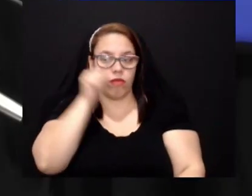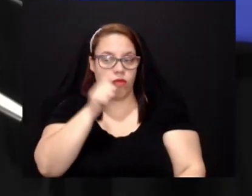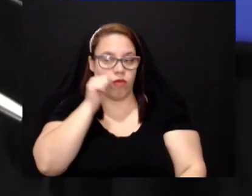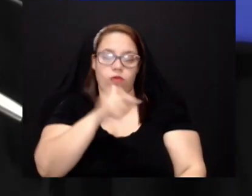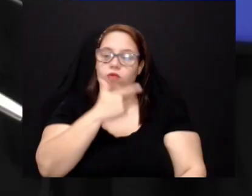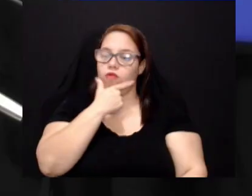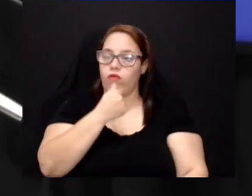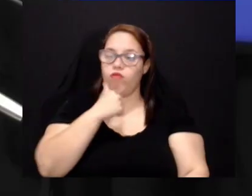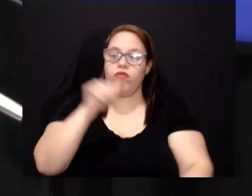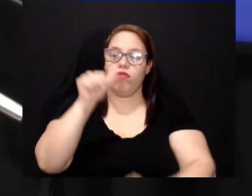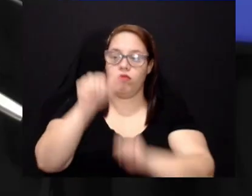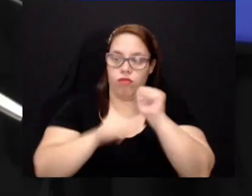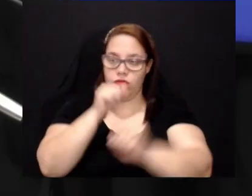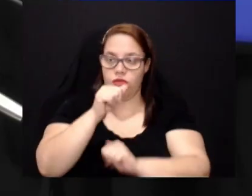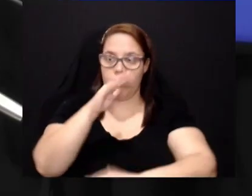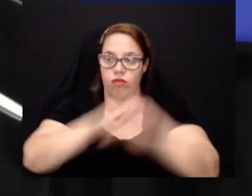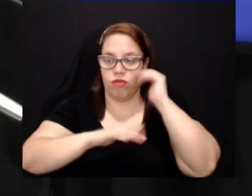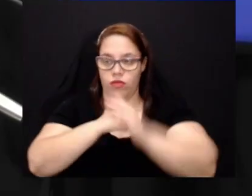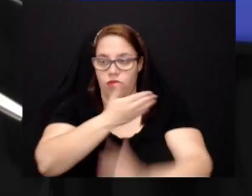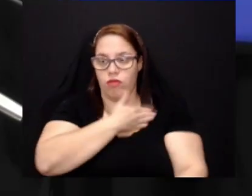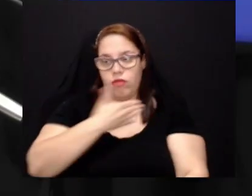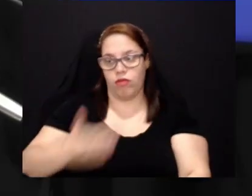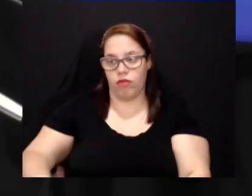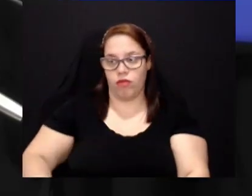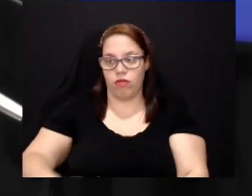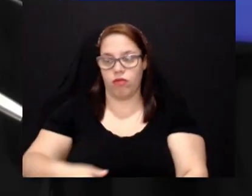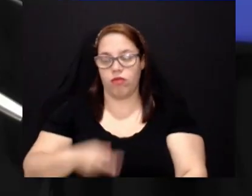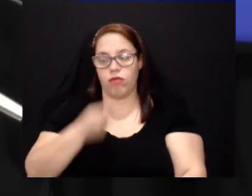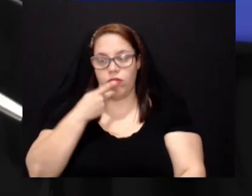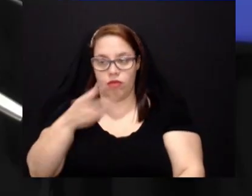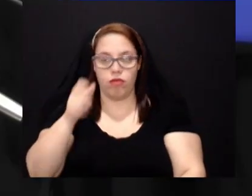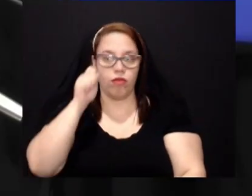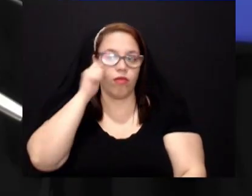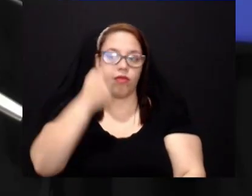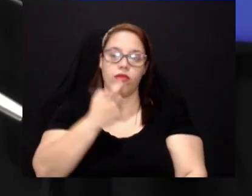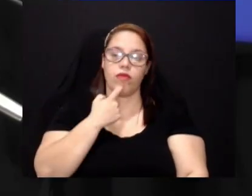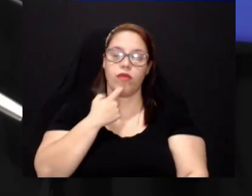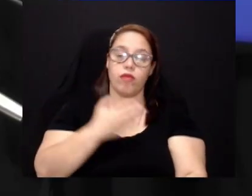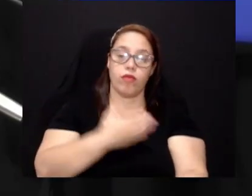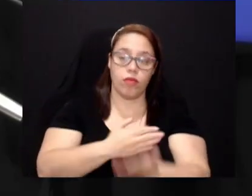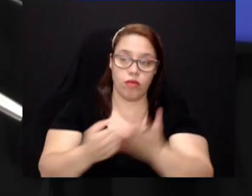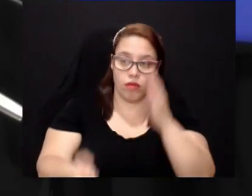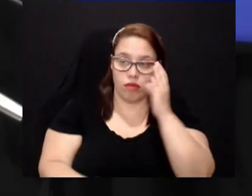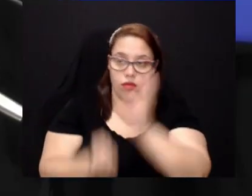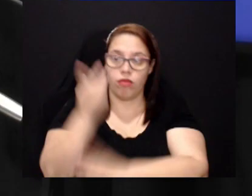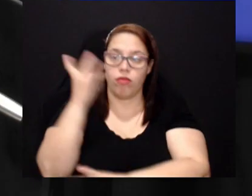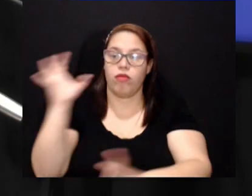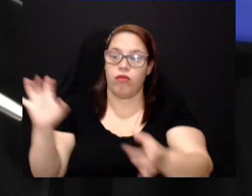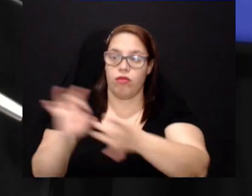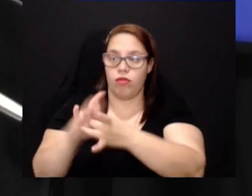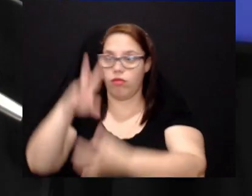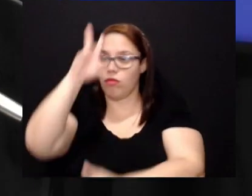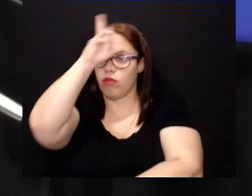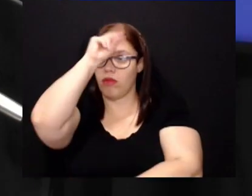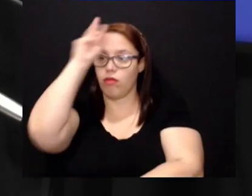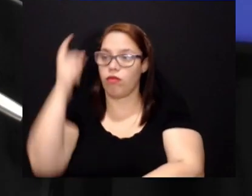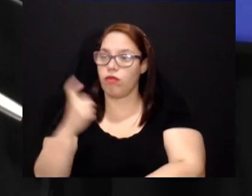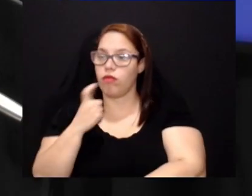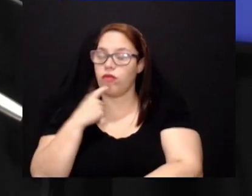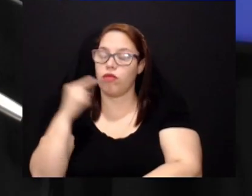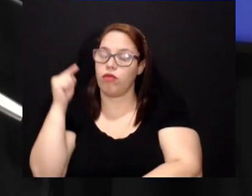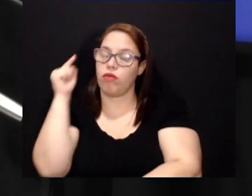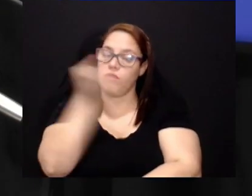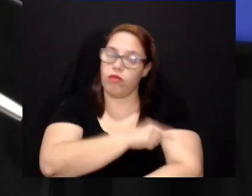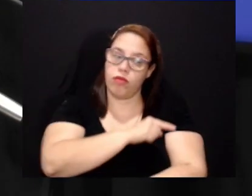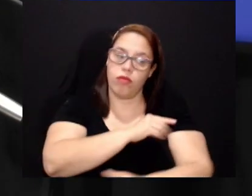transformam o serviço público. O Vozes Negras de Campinas nasce de uma parceria entre a Prefeitura Municipal de Campinas e a Câmara